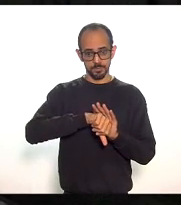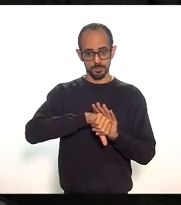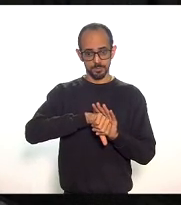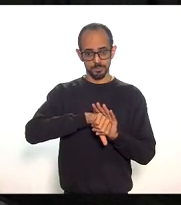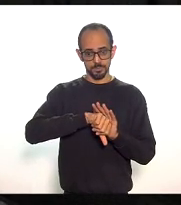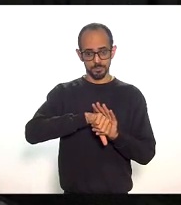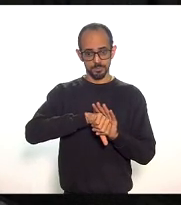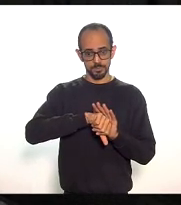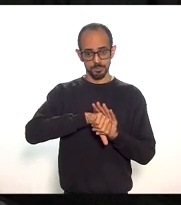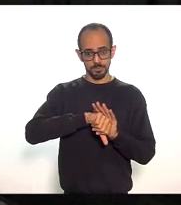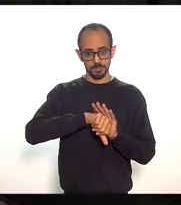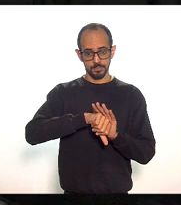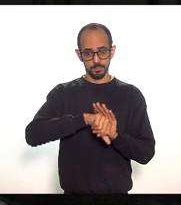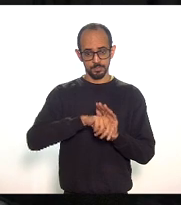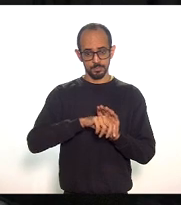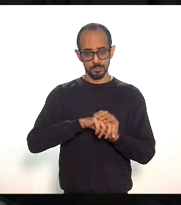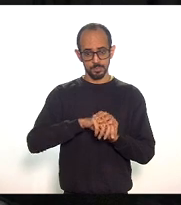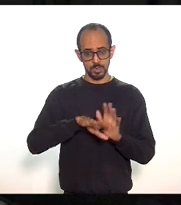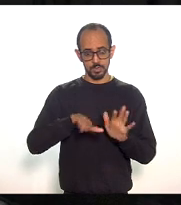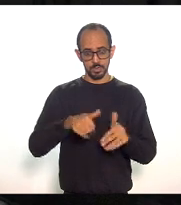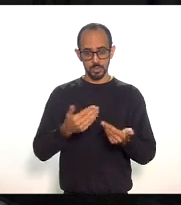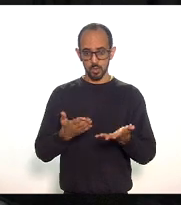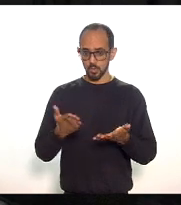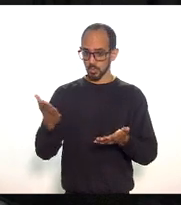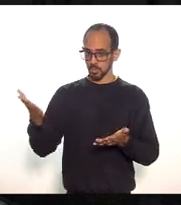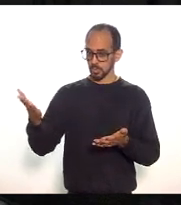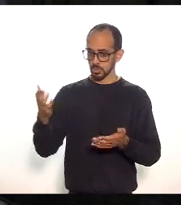Um instante, sube, Vossa Excelência está com o som